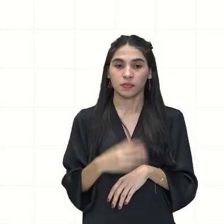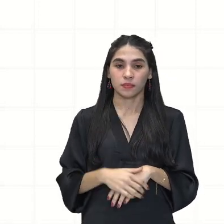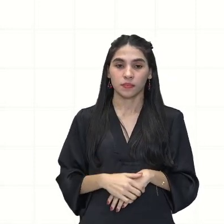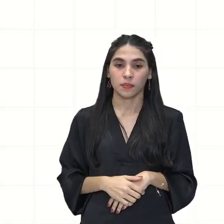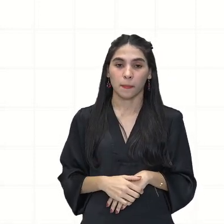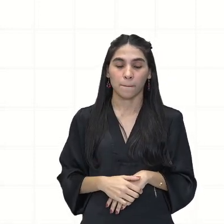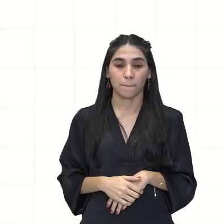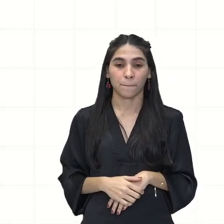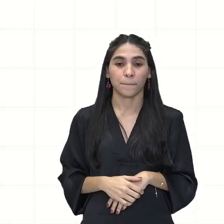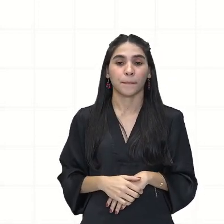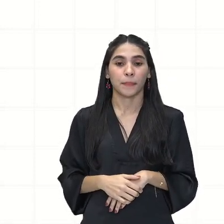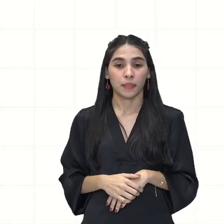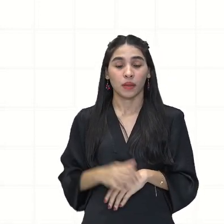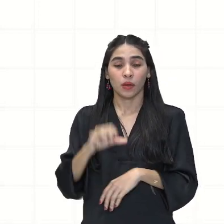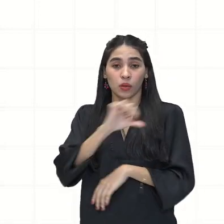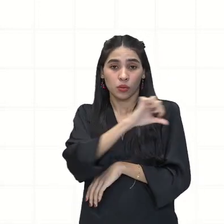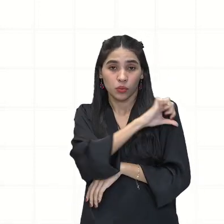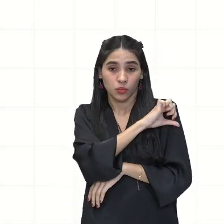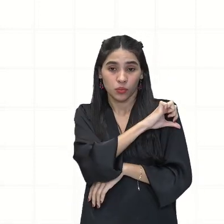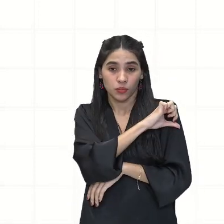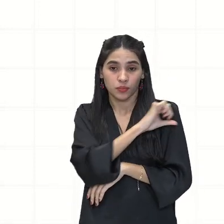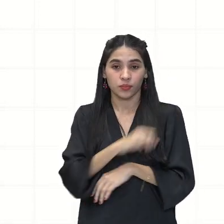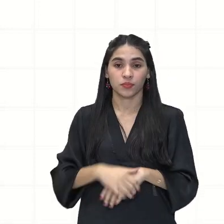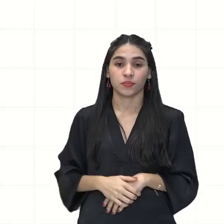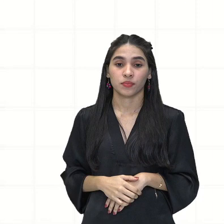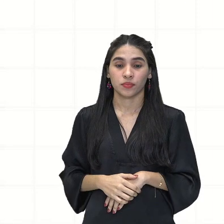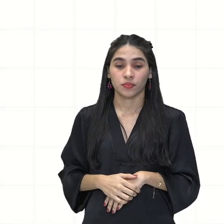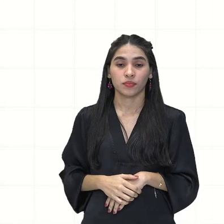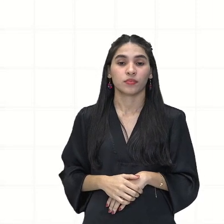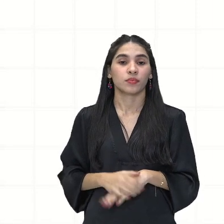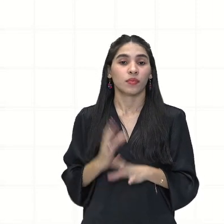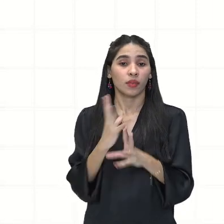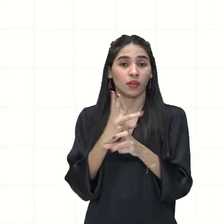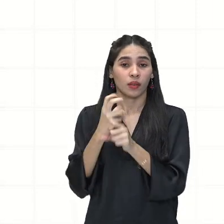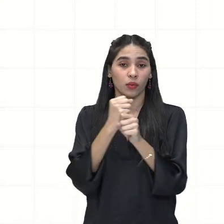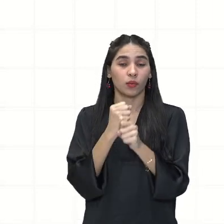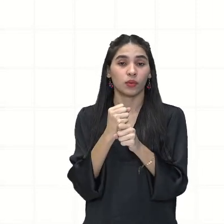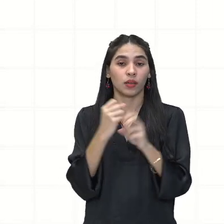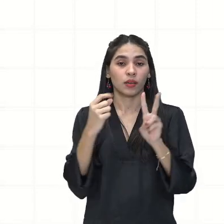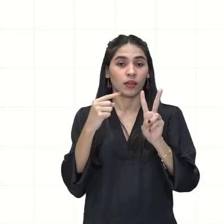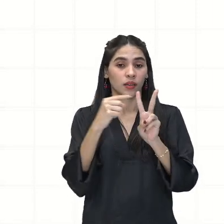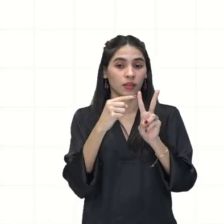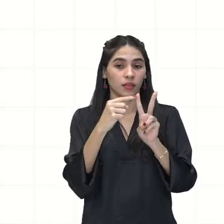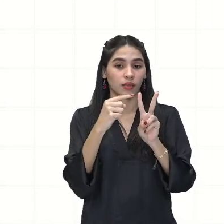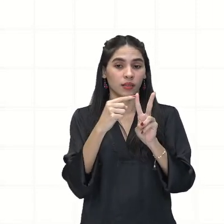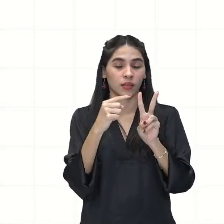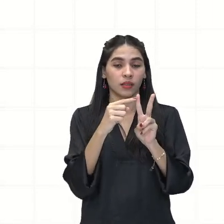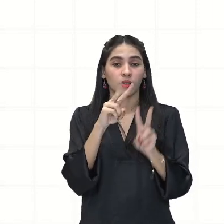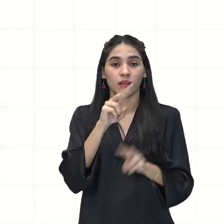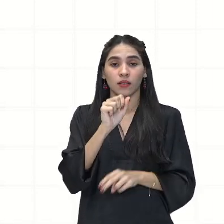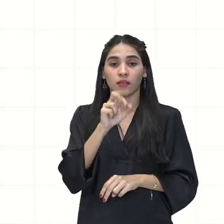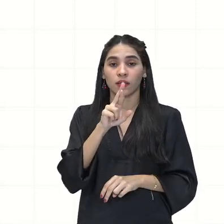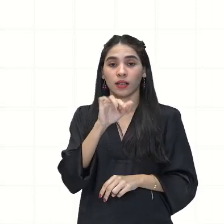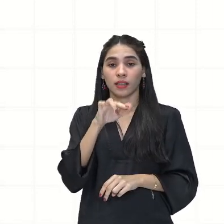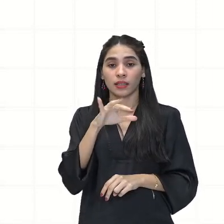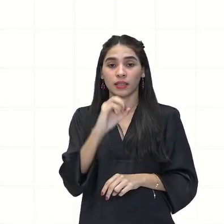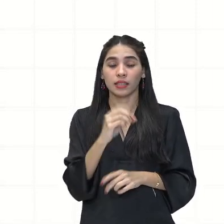2,63. E do 9º ano, ao calcularmos a raiz quadrada da variância,